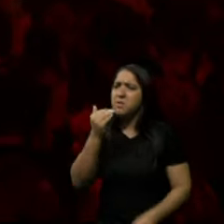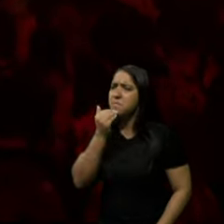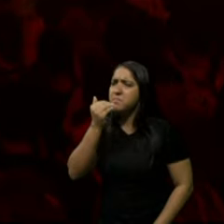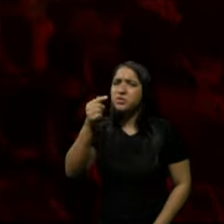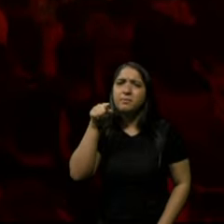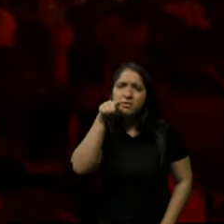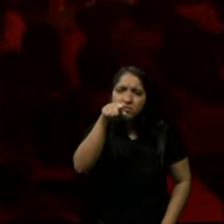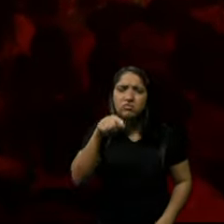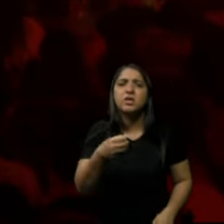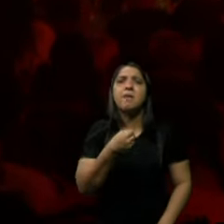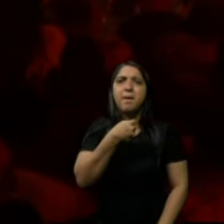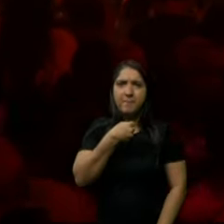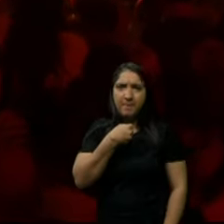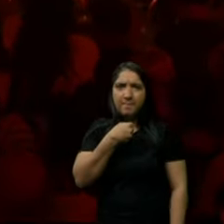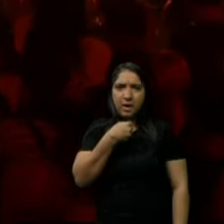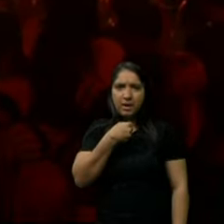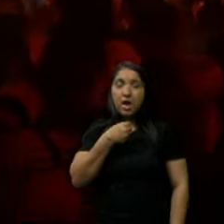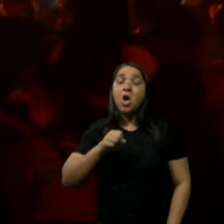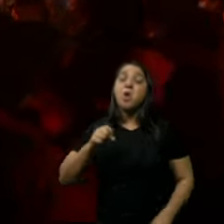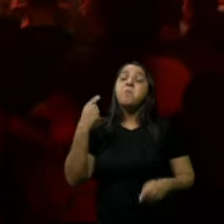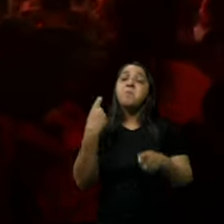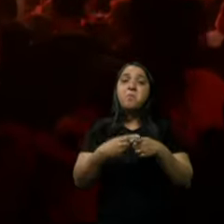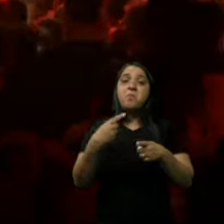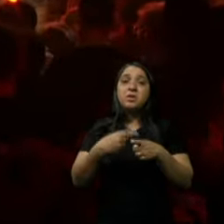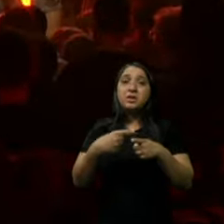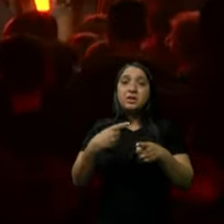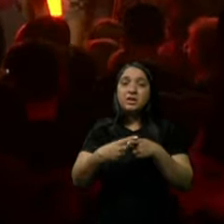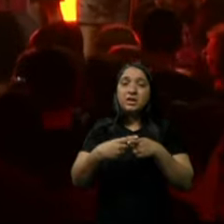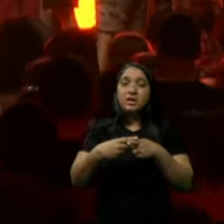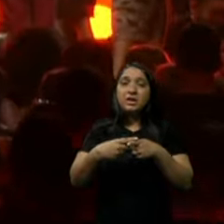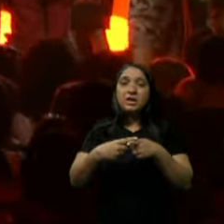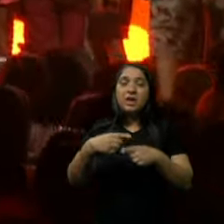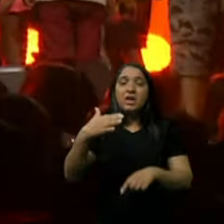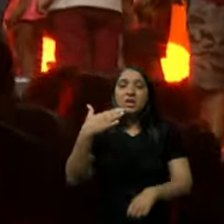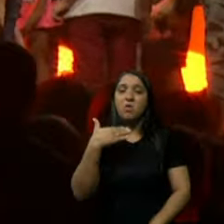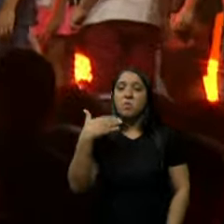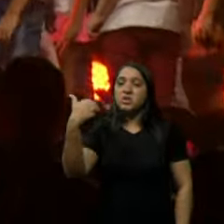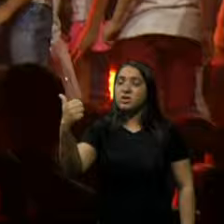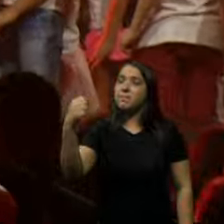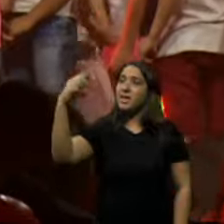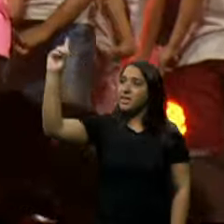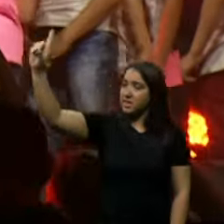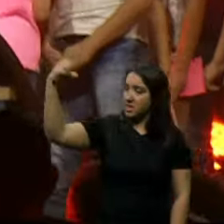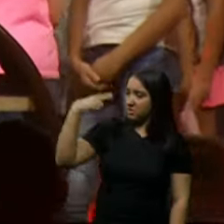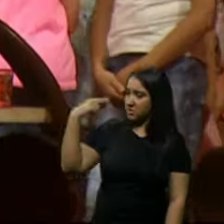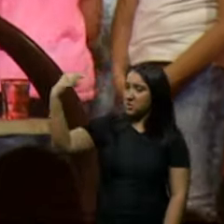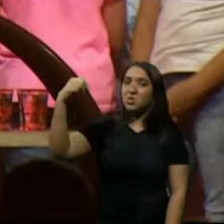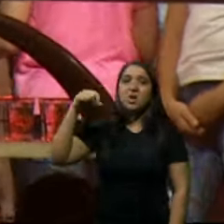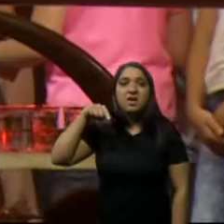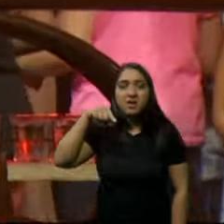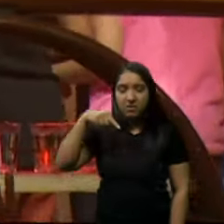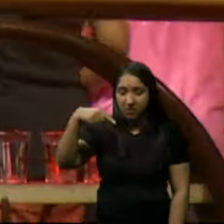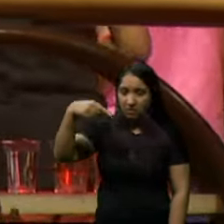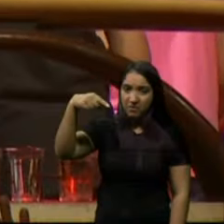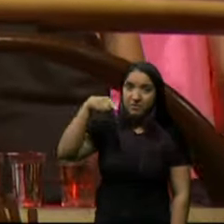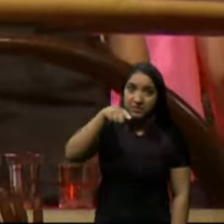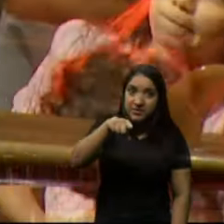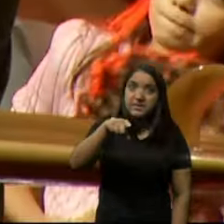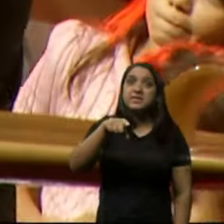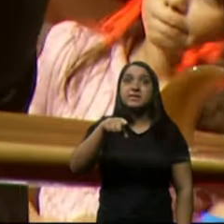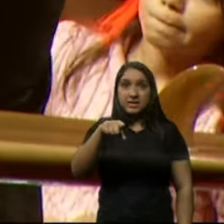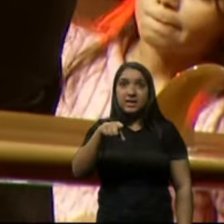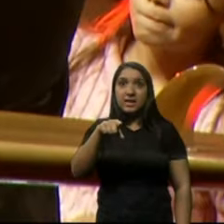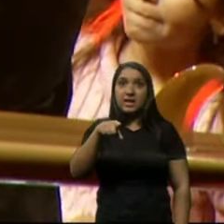profética quando você tiver adorando vai ser uma duração que vai ministrar o espírito das pessoas